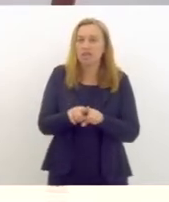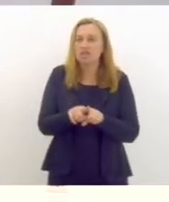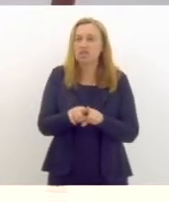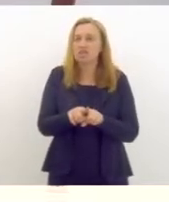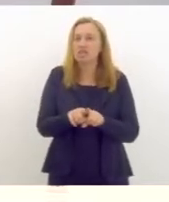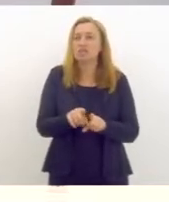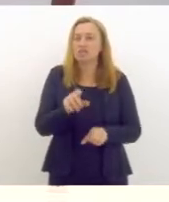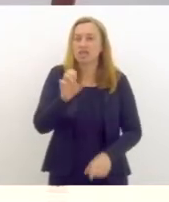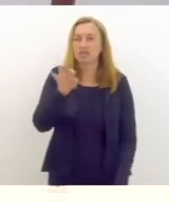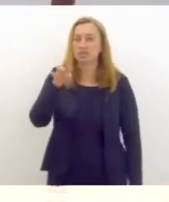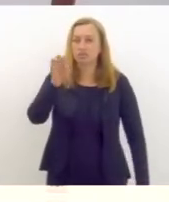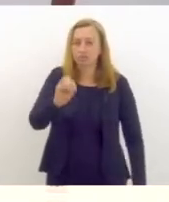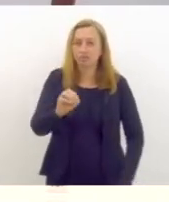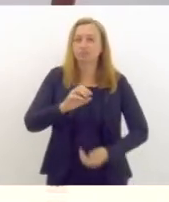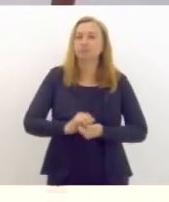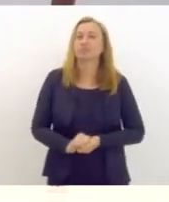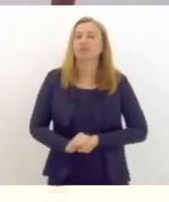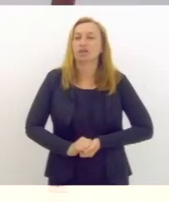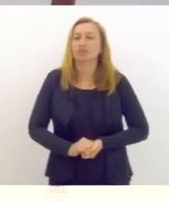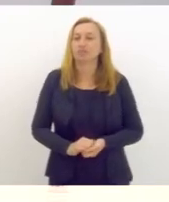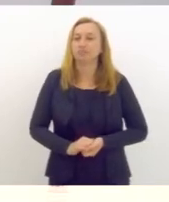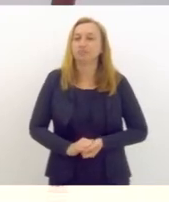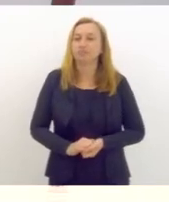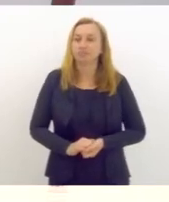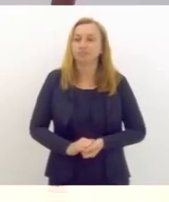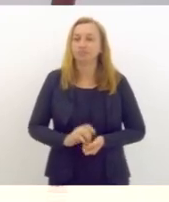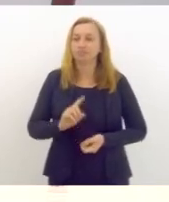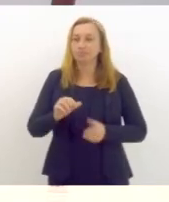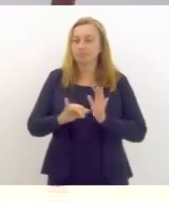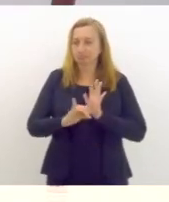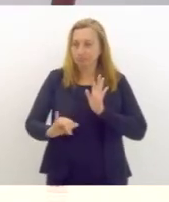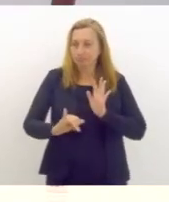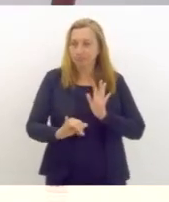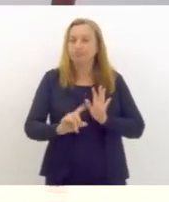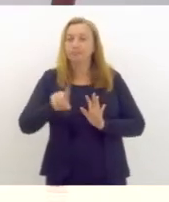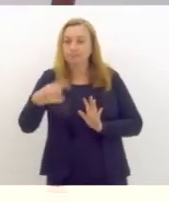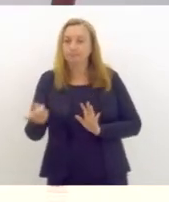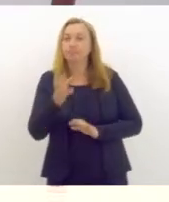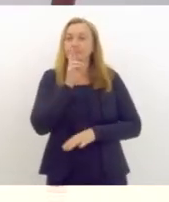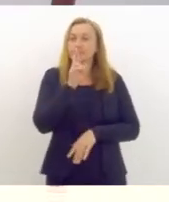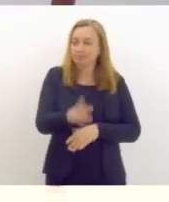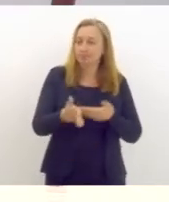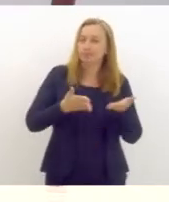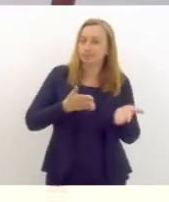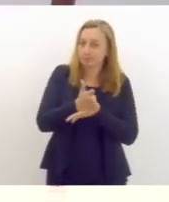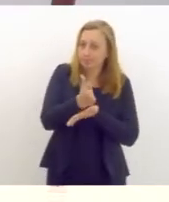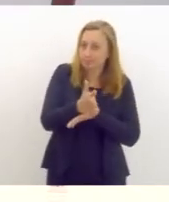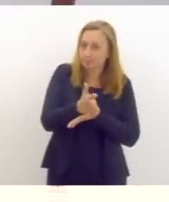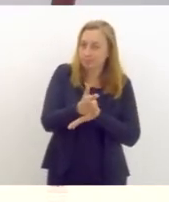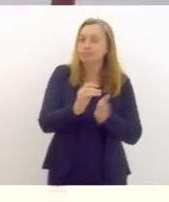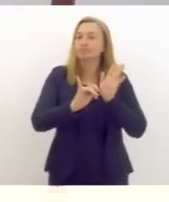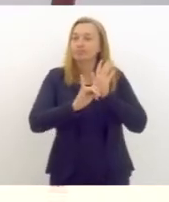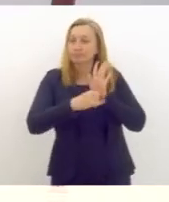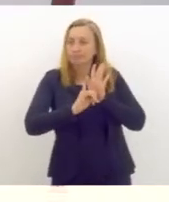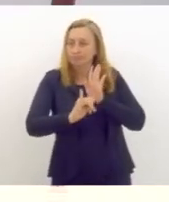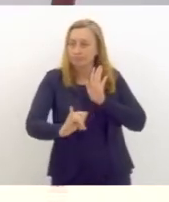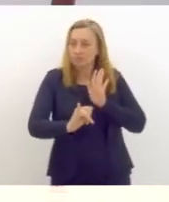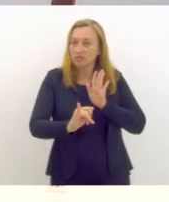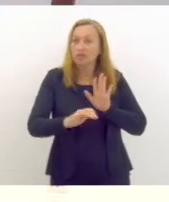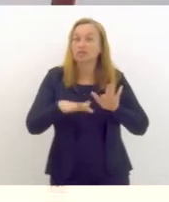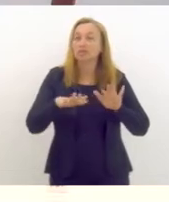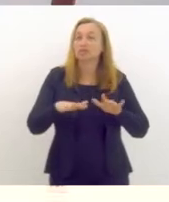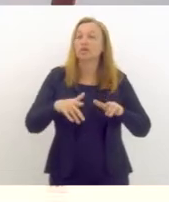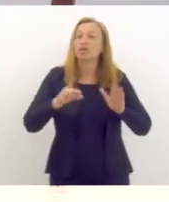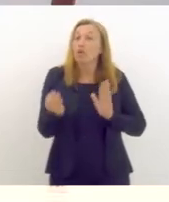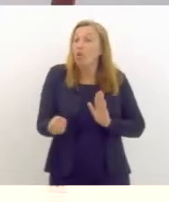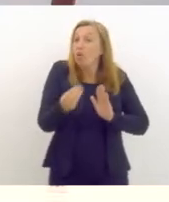aí a gente publica o edital depois publica o resultado da aprovação foi publicado no Diário Oficial Ou seja é um